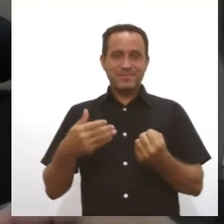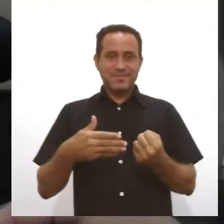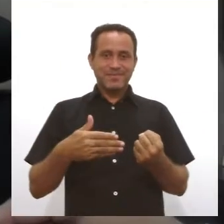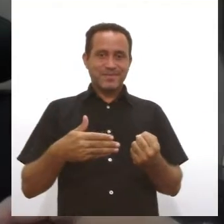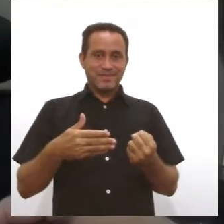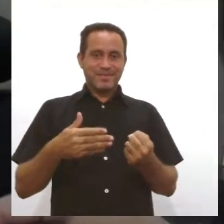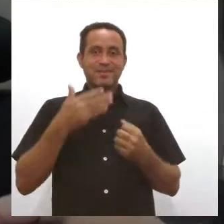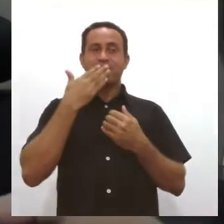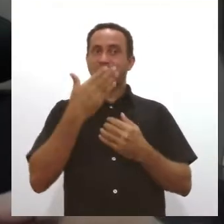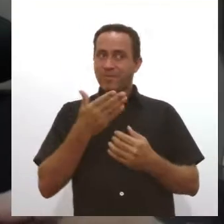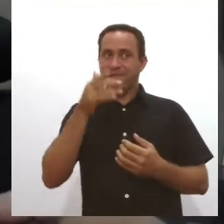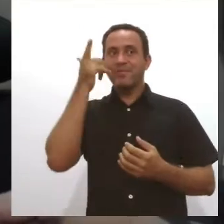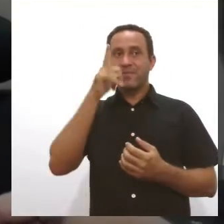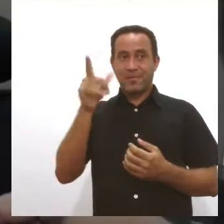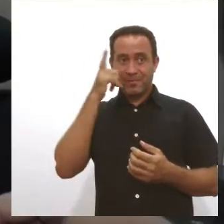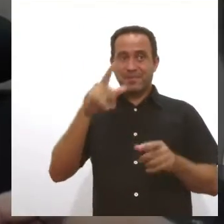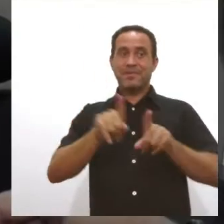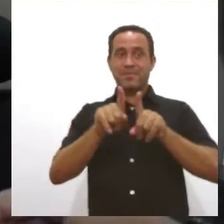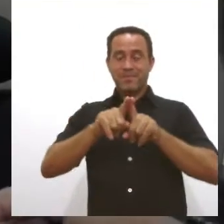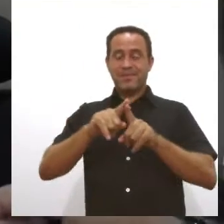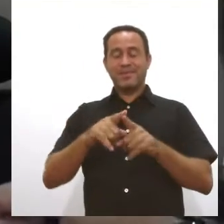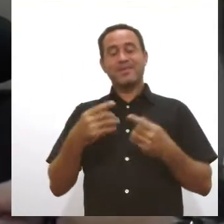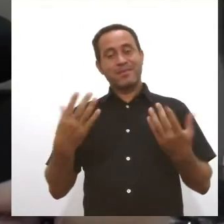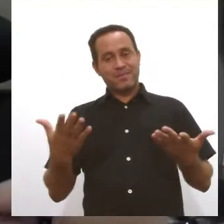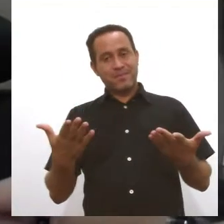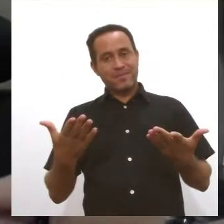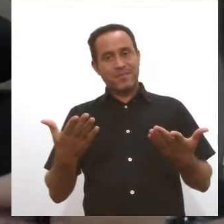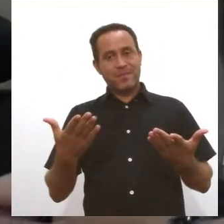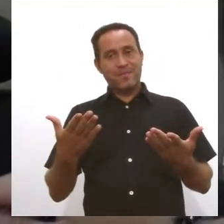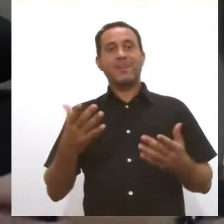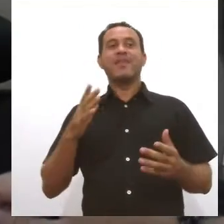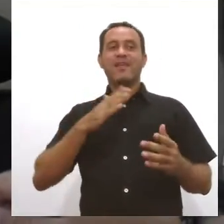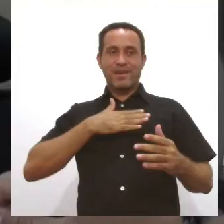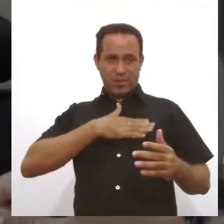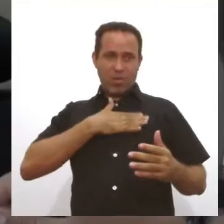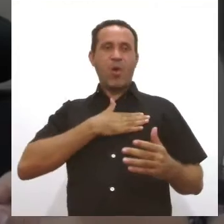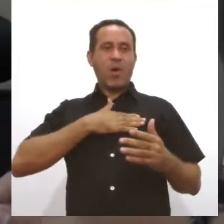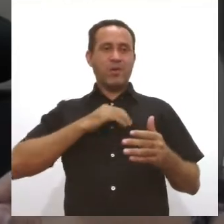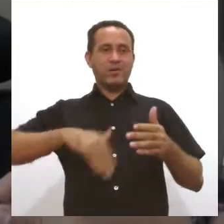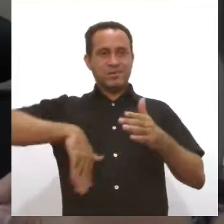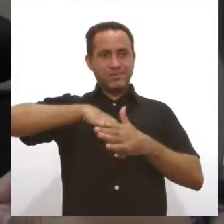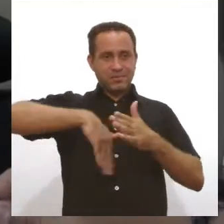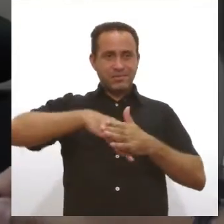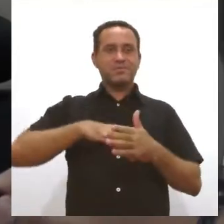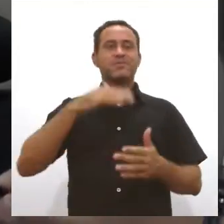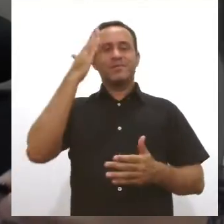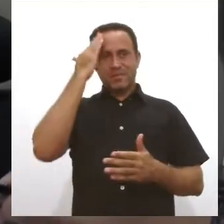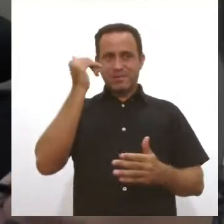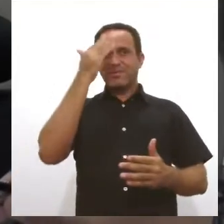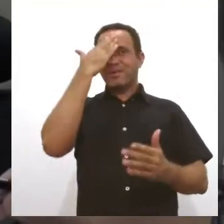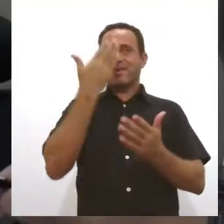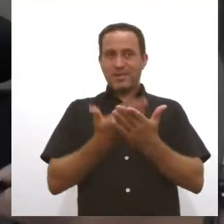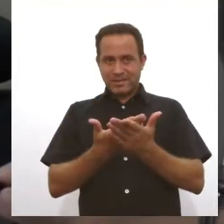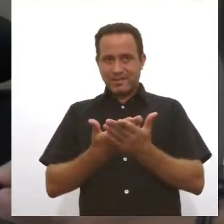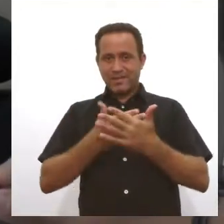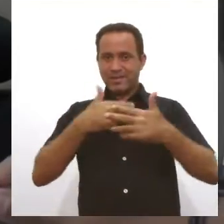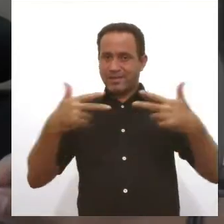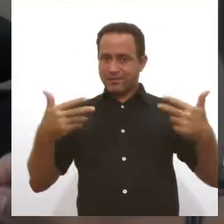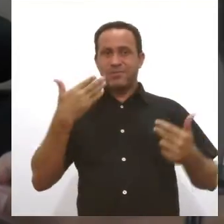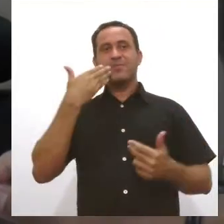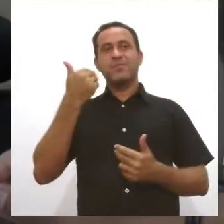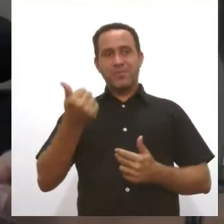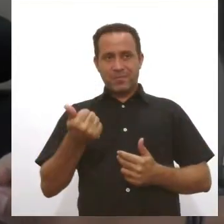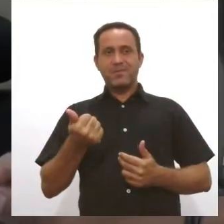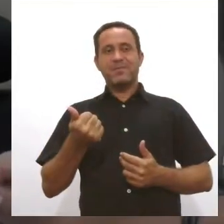pedimos vamos conseguir, graças a Deus. E ele, como tricolor, né, que sempre apoia o nosso tricolor, eu tenho certeza que as coisas vão continuar do jeito que